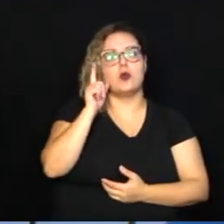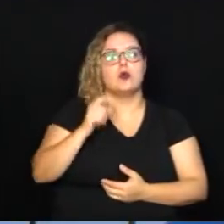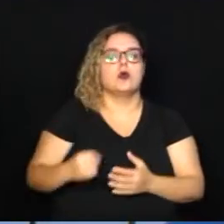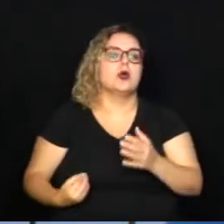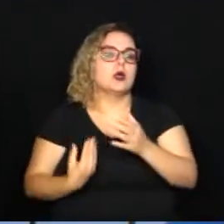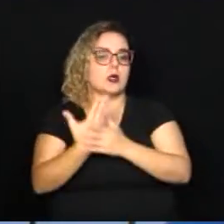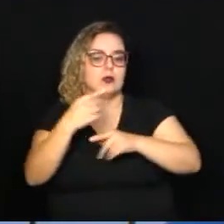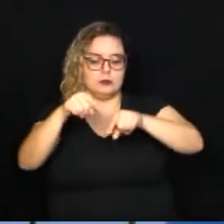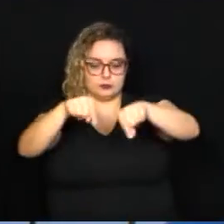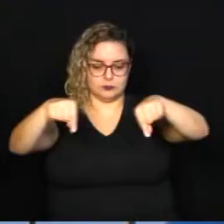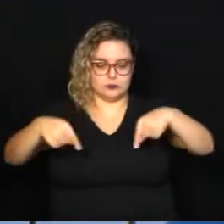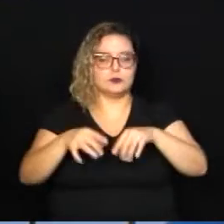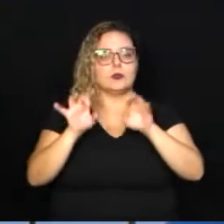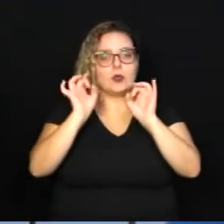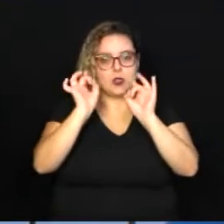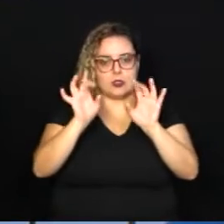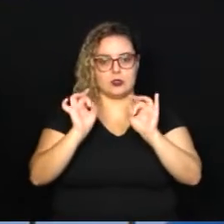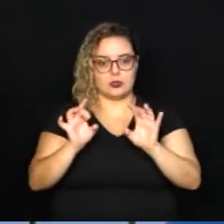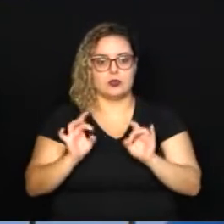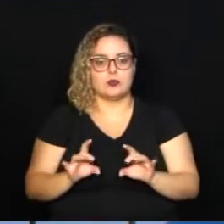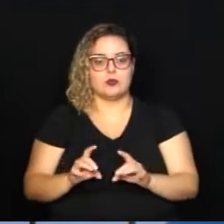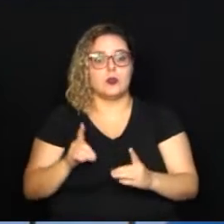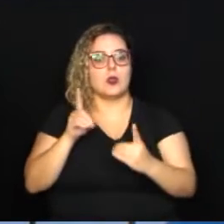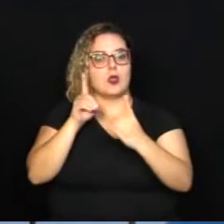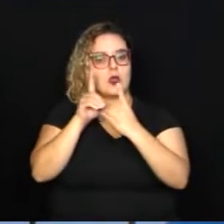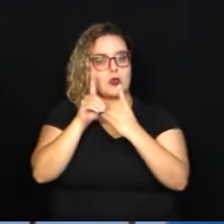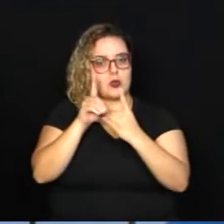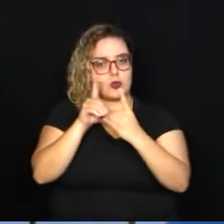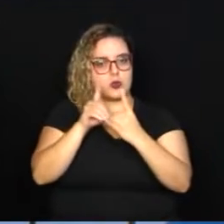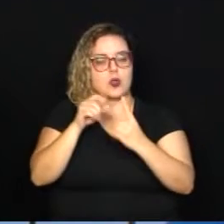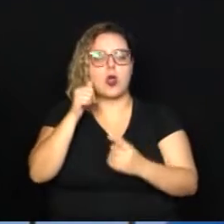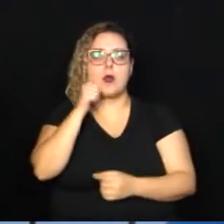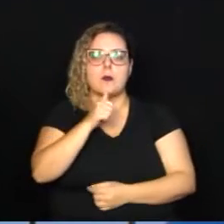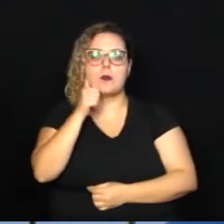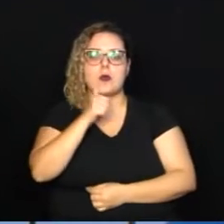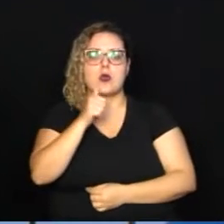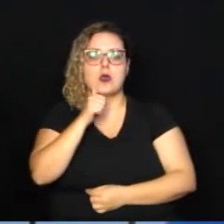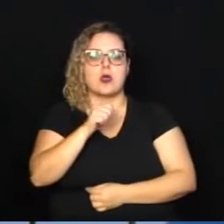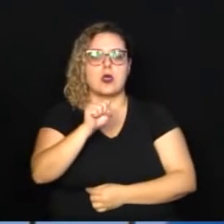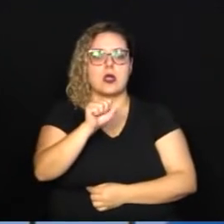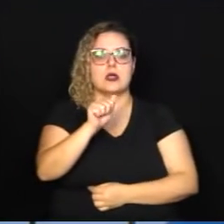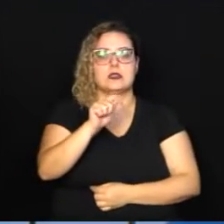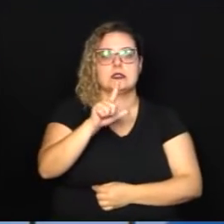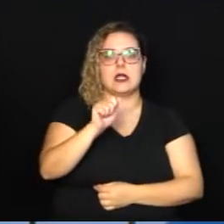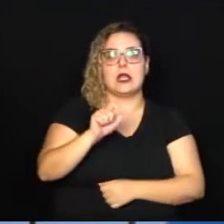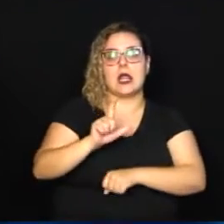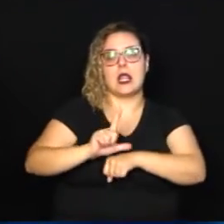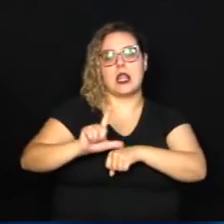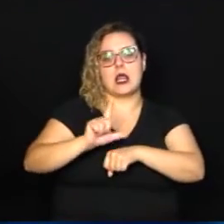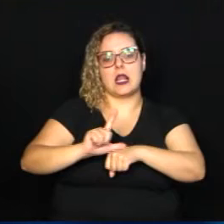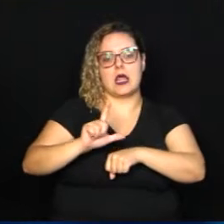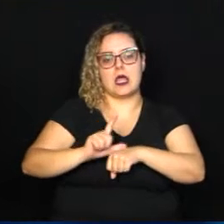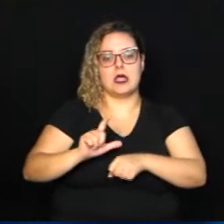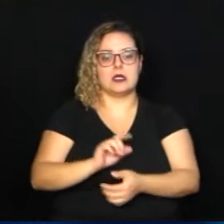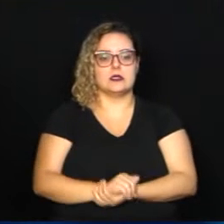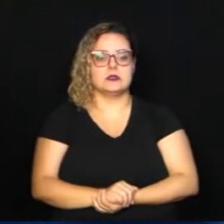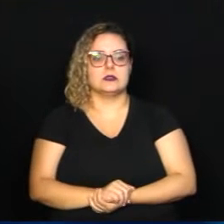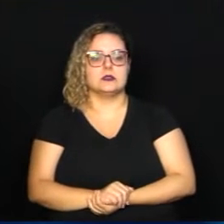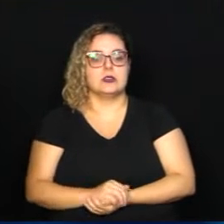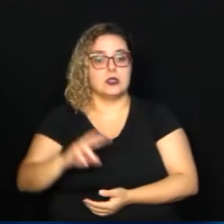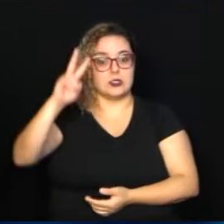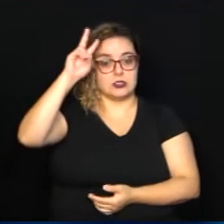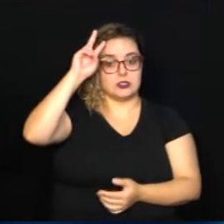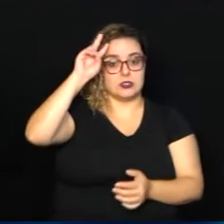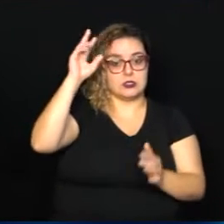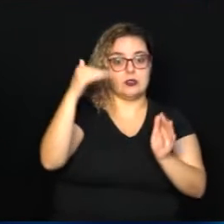que é um espaço especial para o atendimento a essa mulher chamada de Sala Lilás. Olha, o local funciona de segunda a